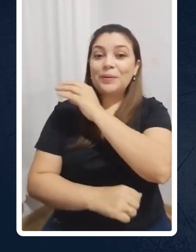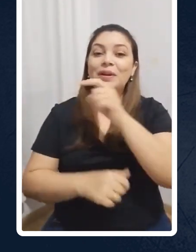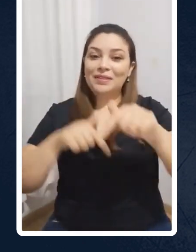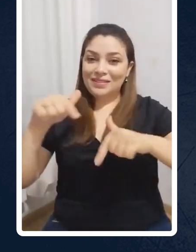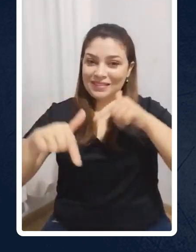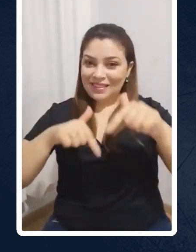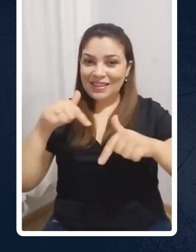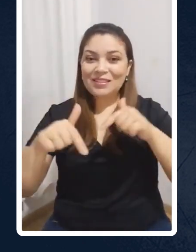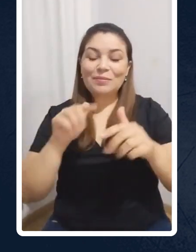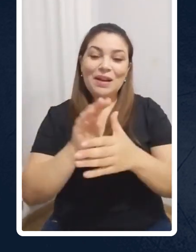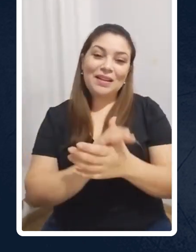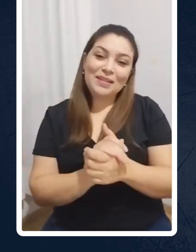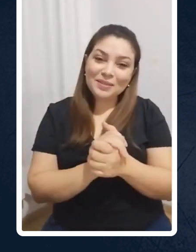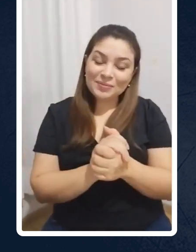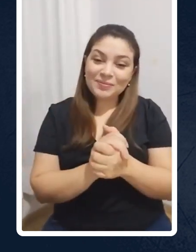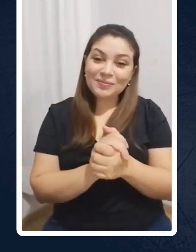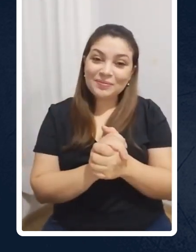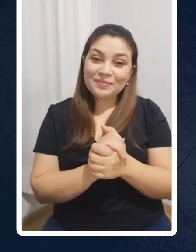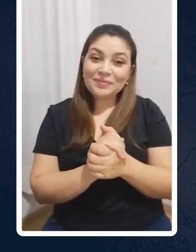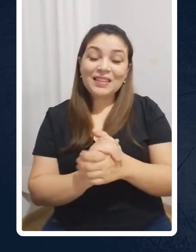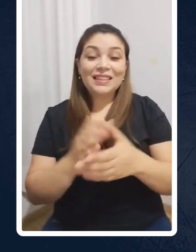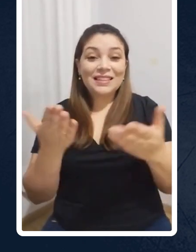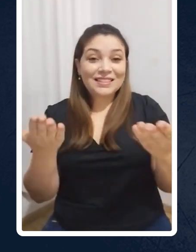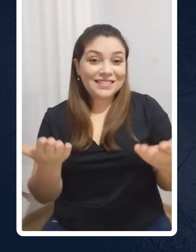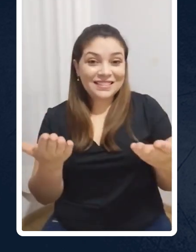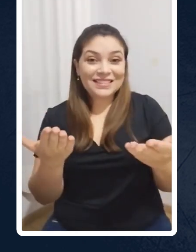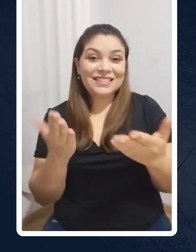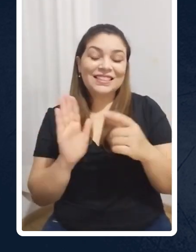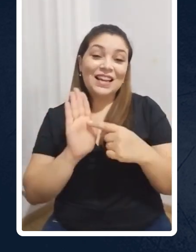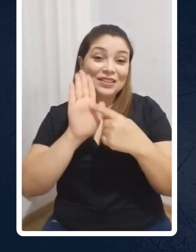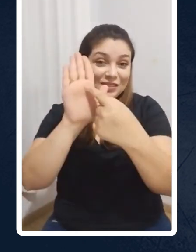E seguindo a apresentação, vamos lá.